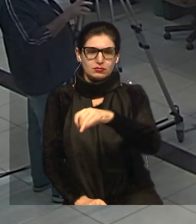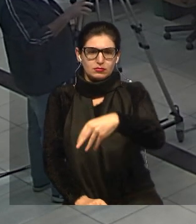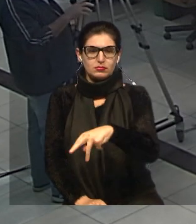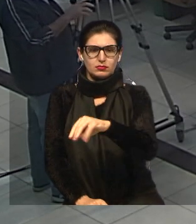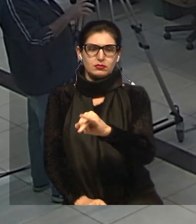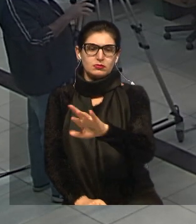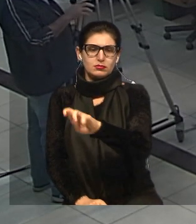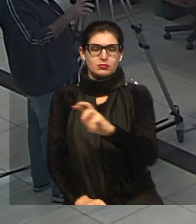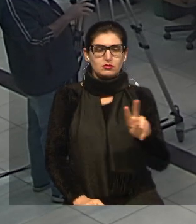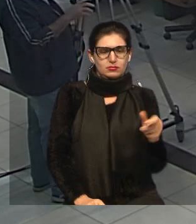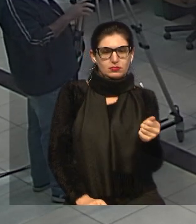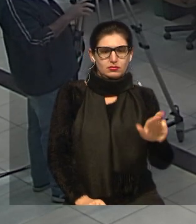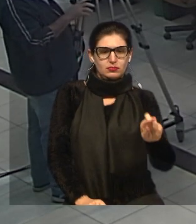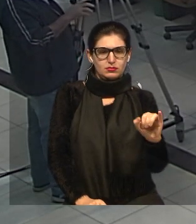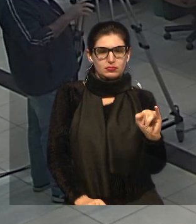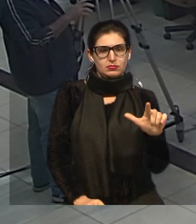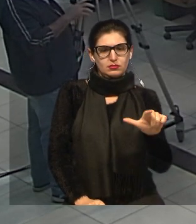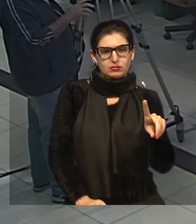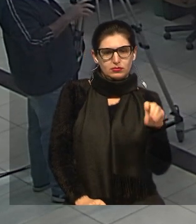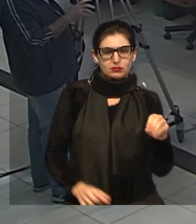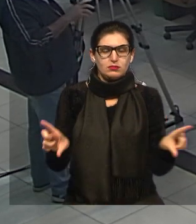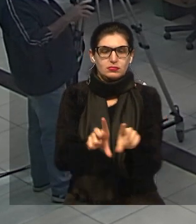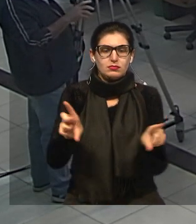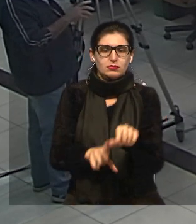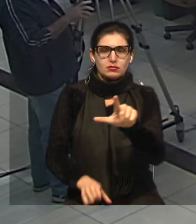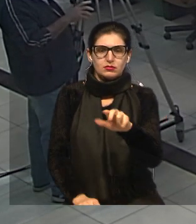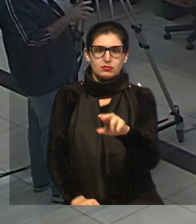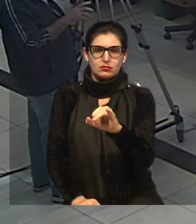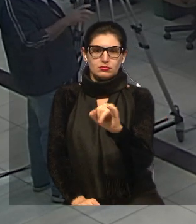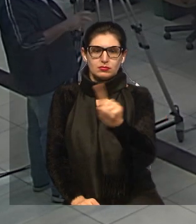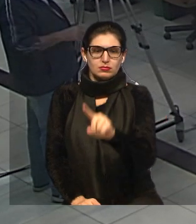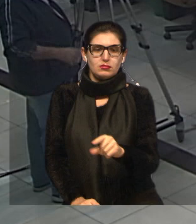Arildo Batista e Luiz Flávio.